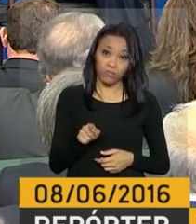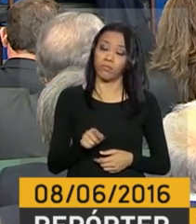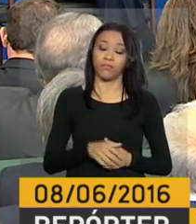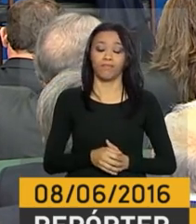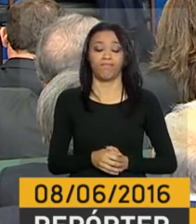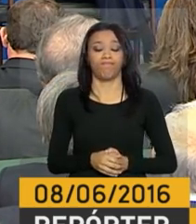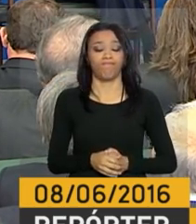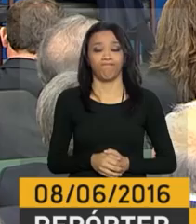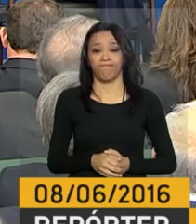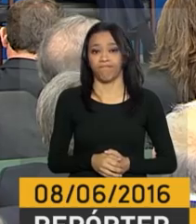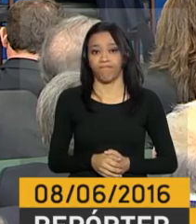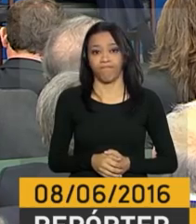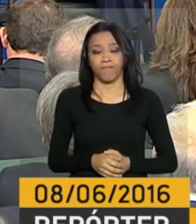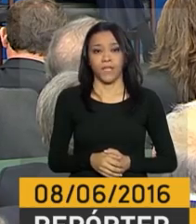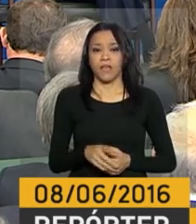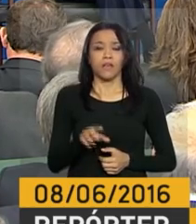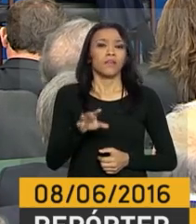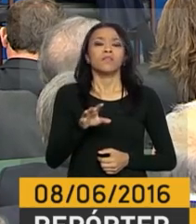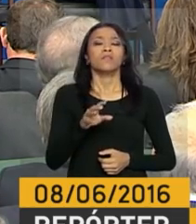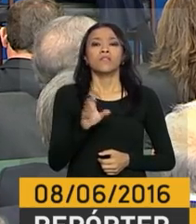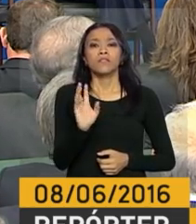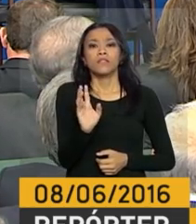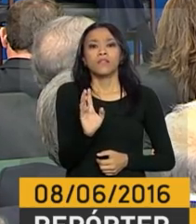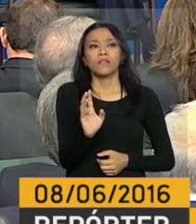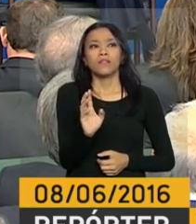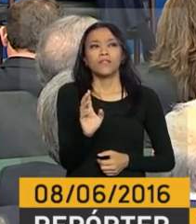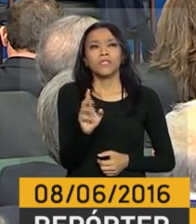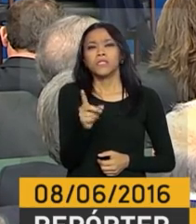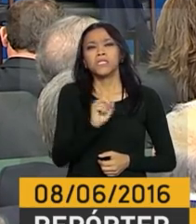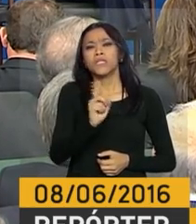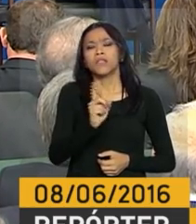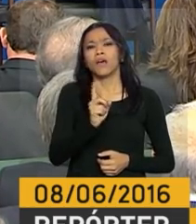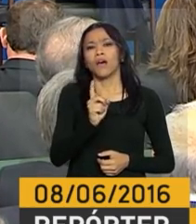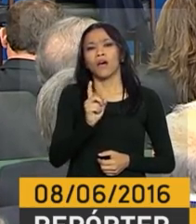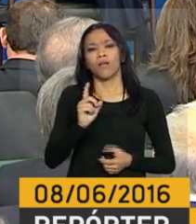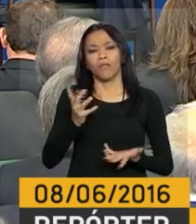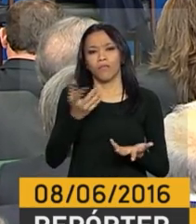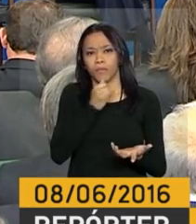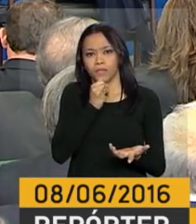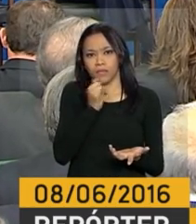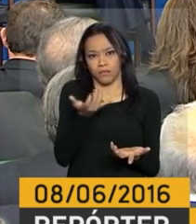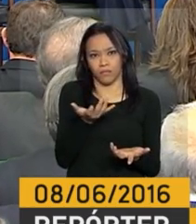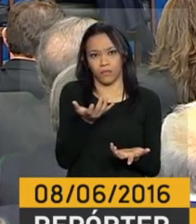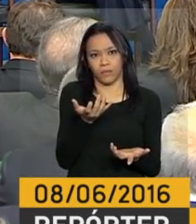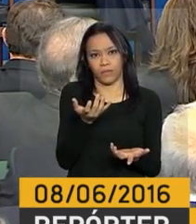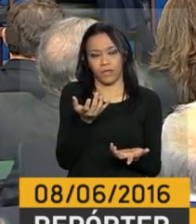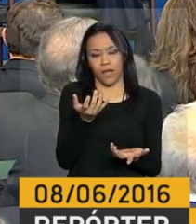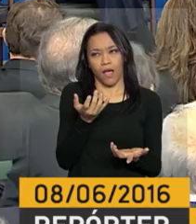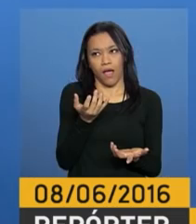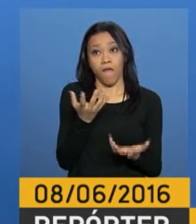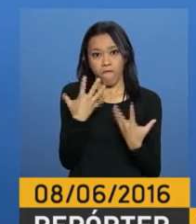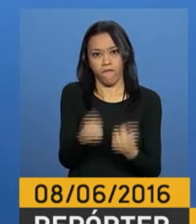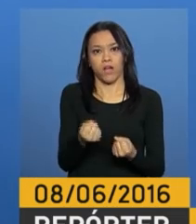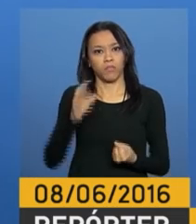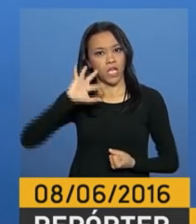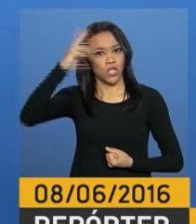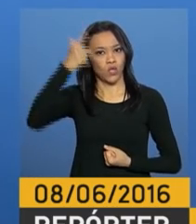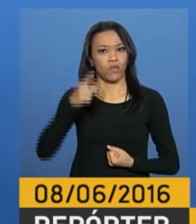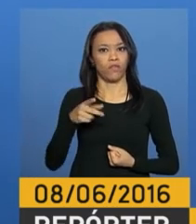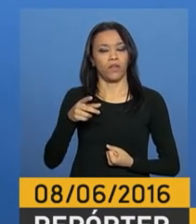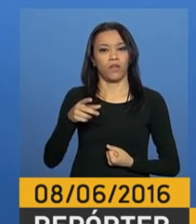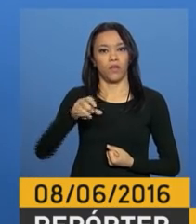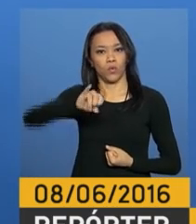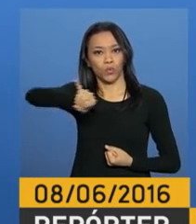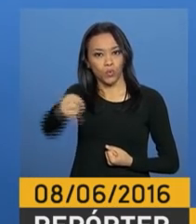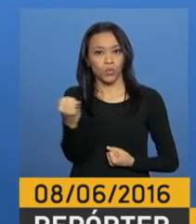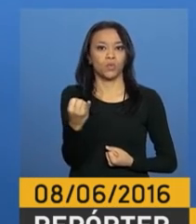viu Eh a hipótese de se enfrentar o problema dos juros e baixá-lo de